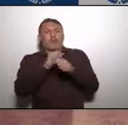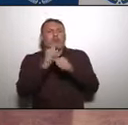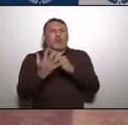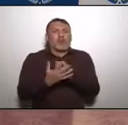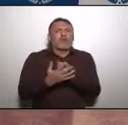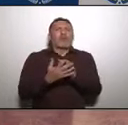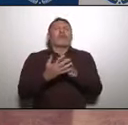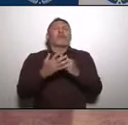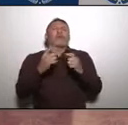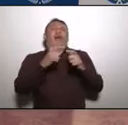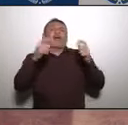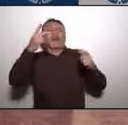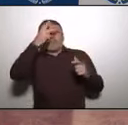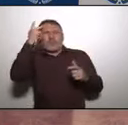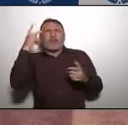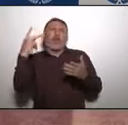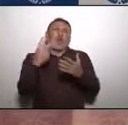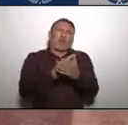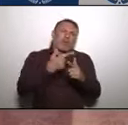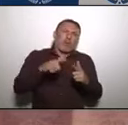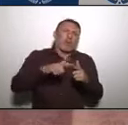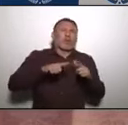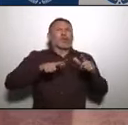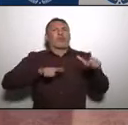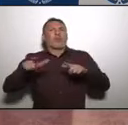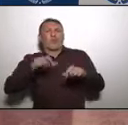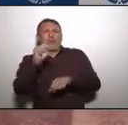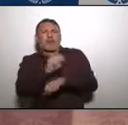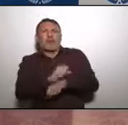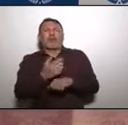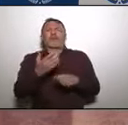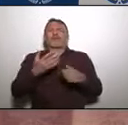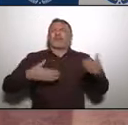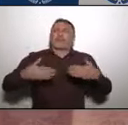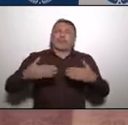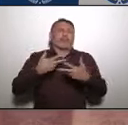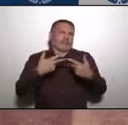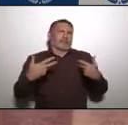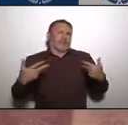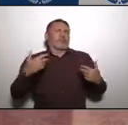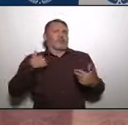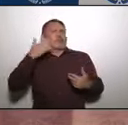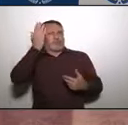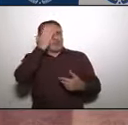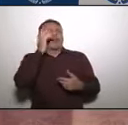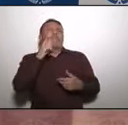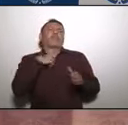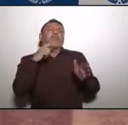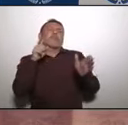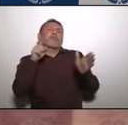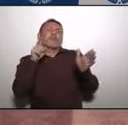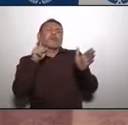teve seus ganhos reduzidos, muita gente parou de receber qualquer coisa. Aí a minha pergunta: o senhor pretende reduzir o salário dos